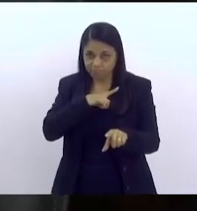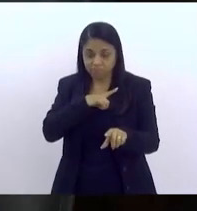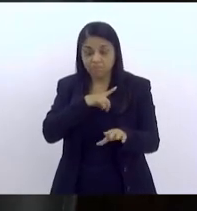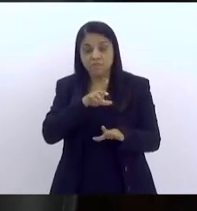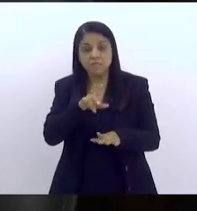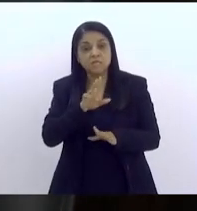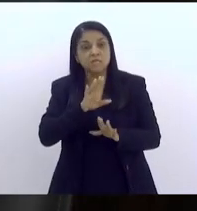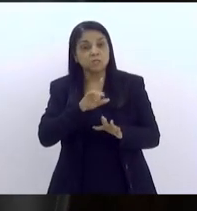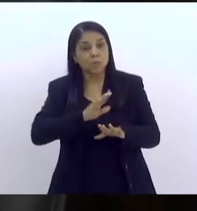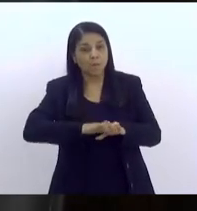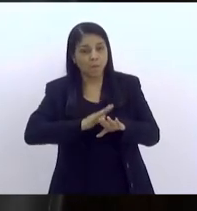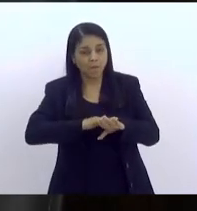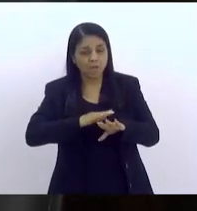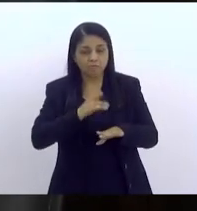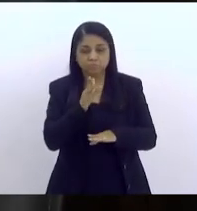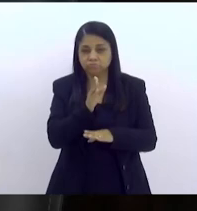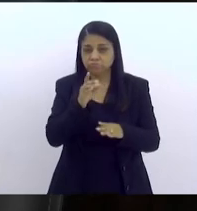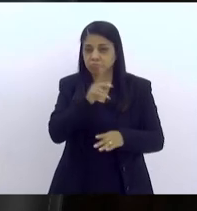educadoras